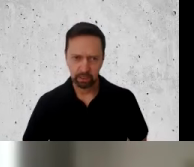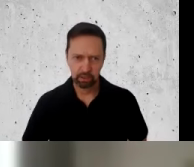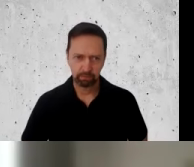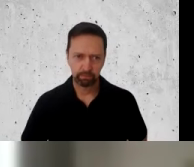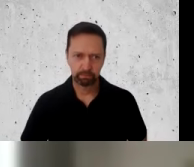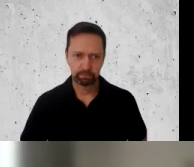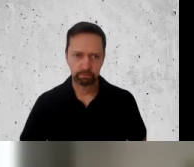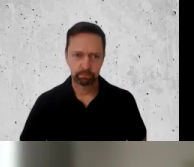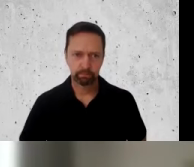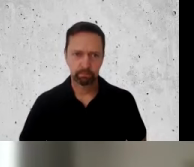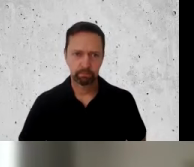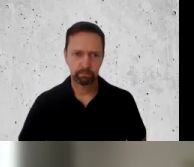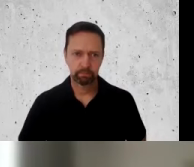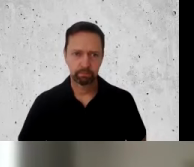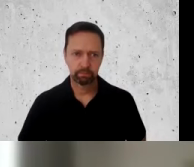Peraí, deixa eu...